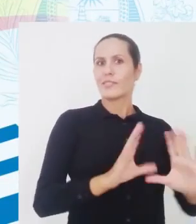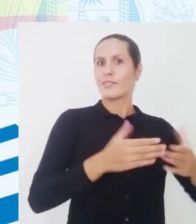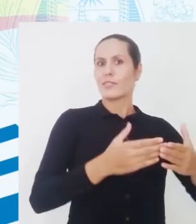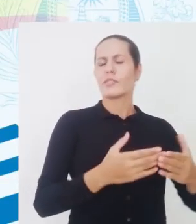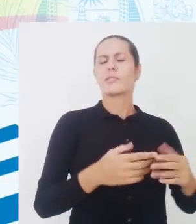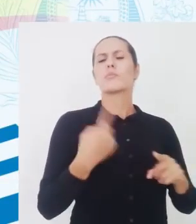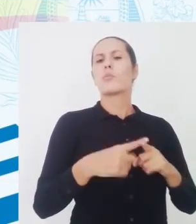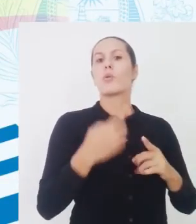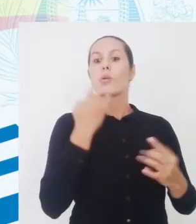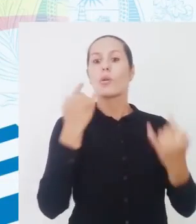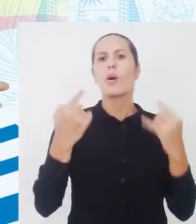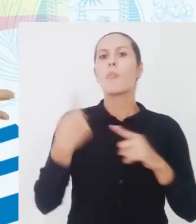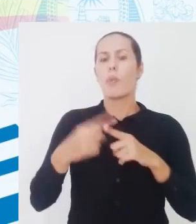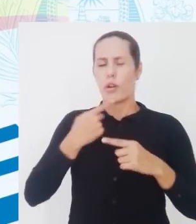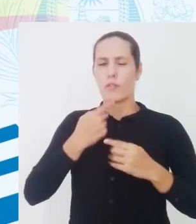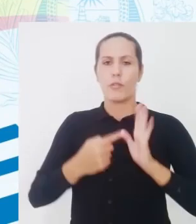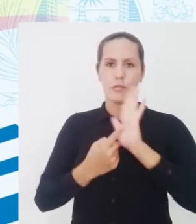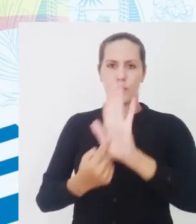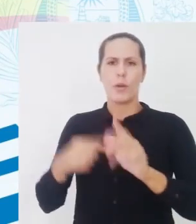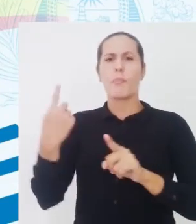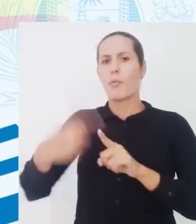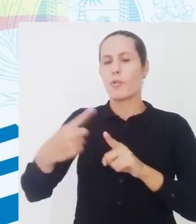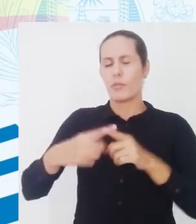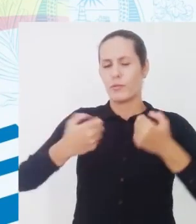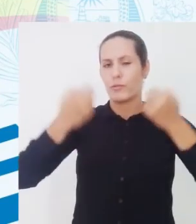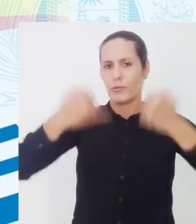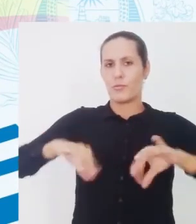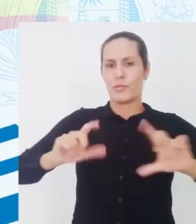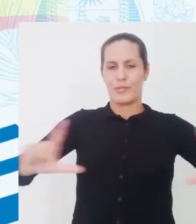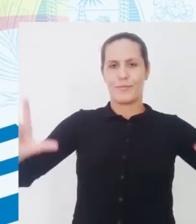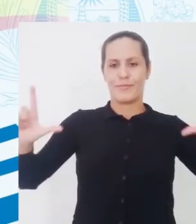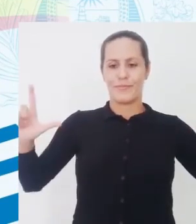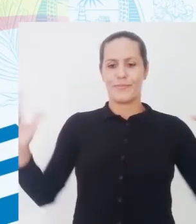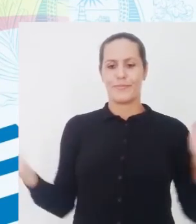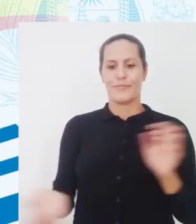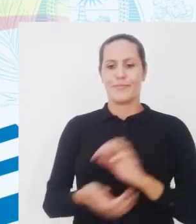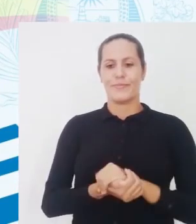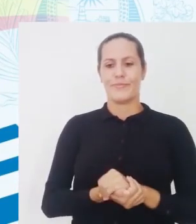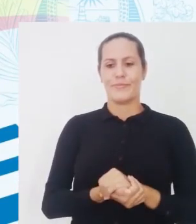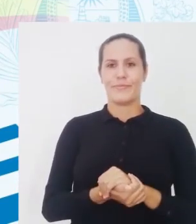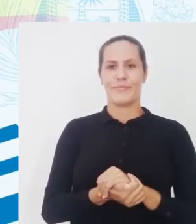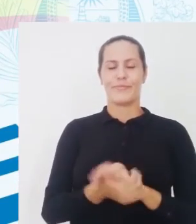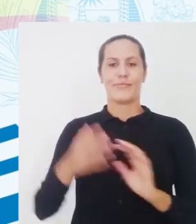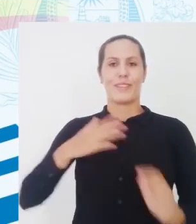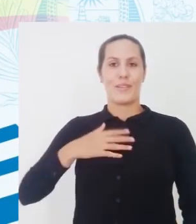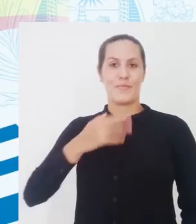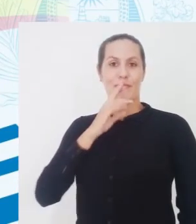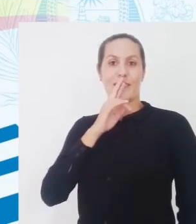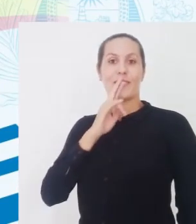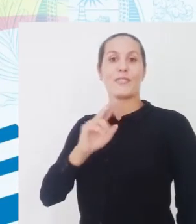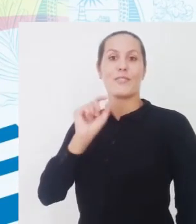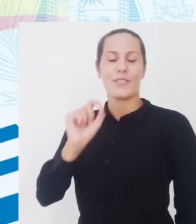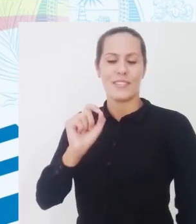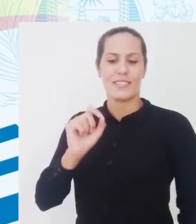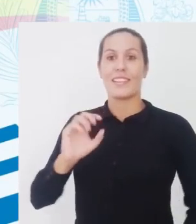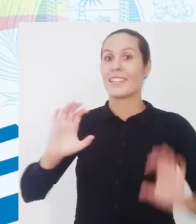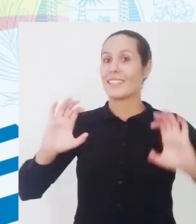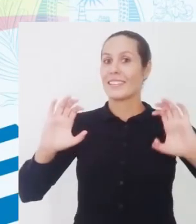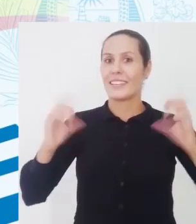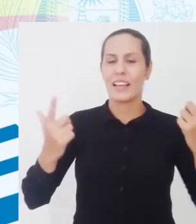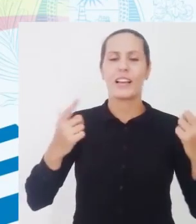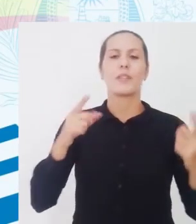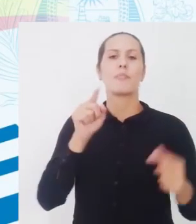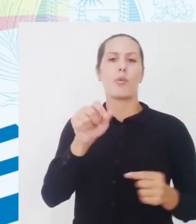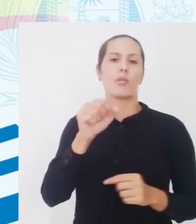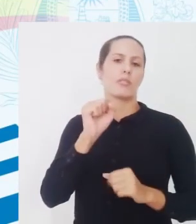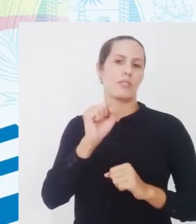de argumentar e defender seu ponto de vista, sabendo respeitar o outro. A gente tem que julgar agora o